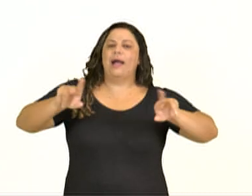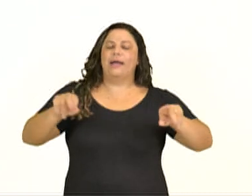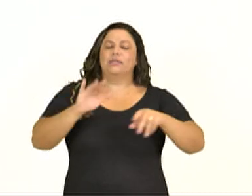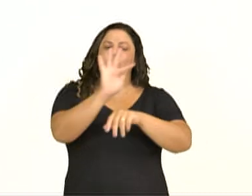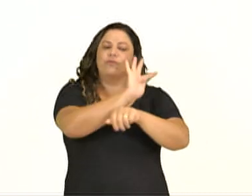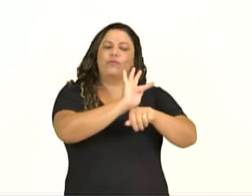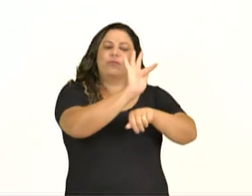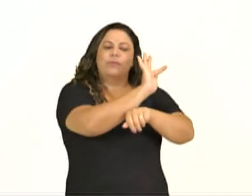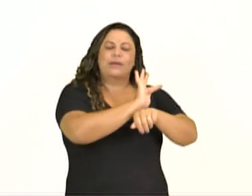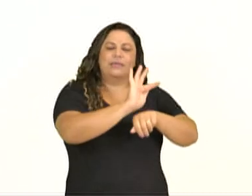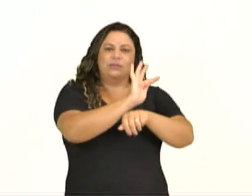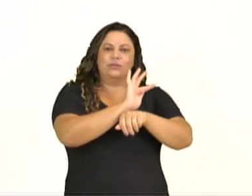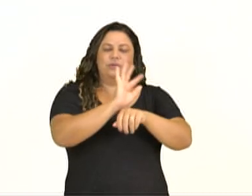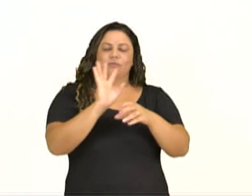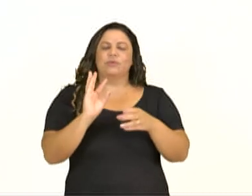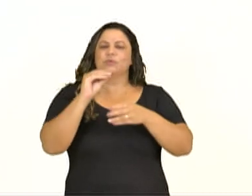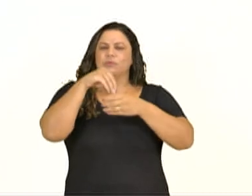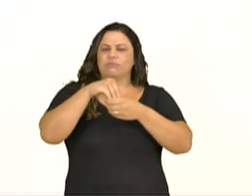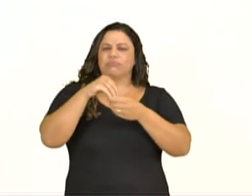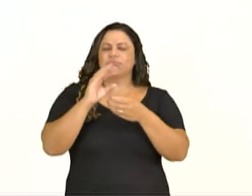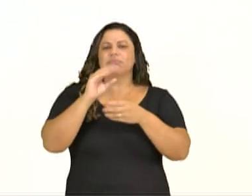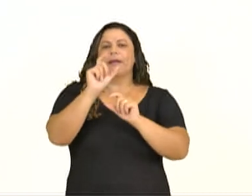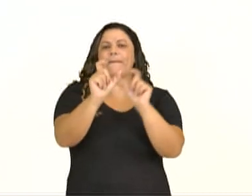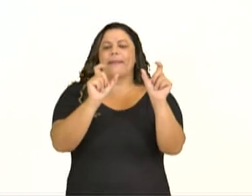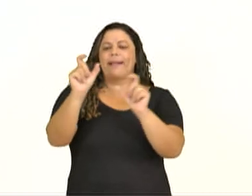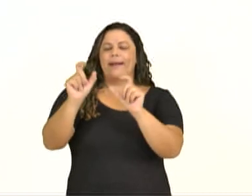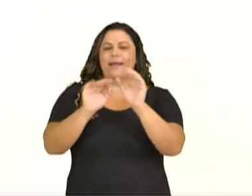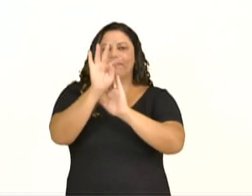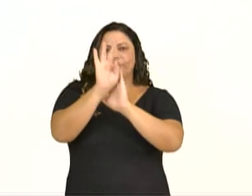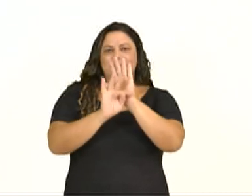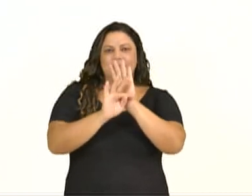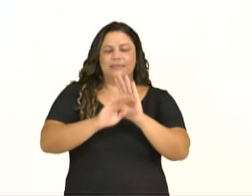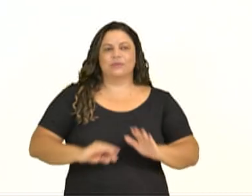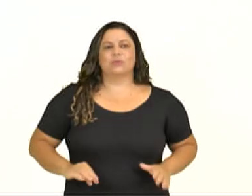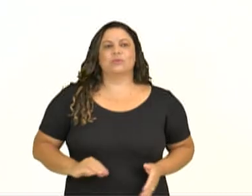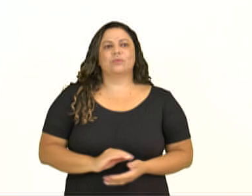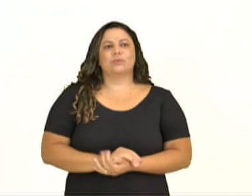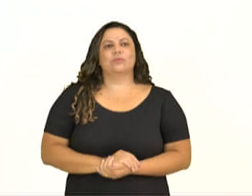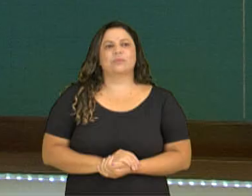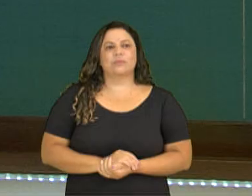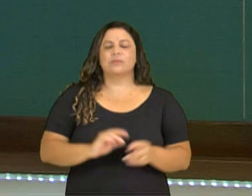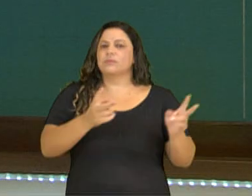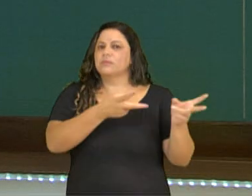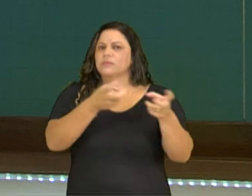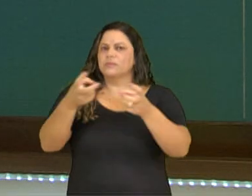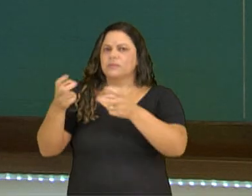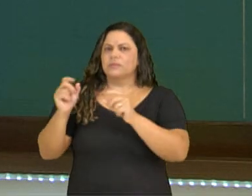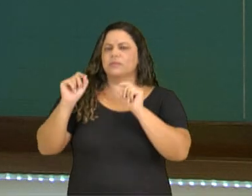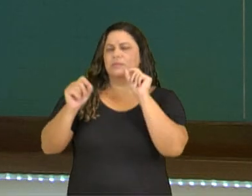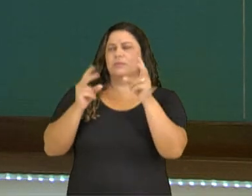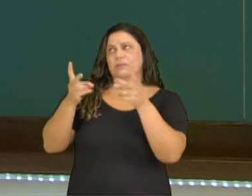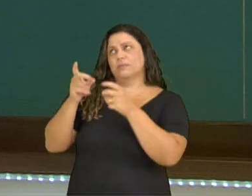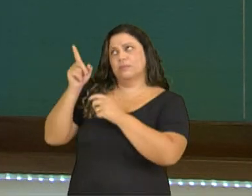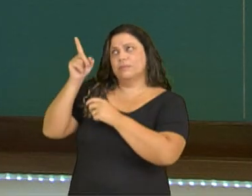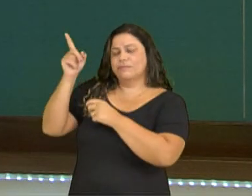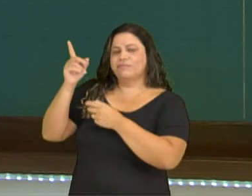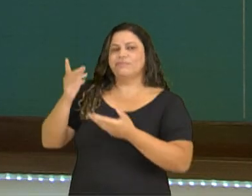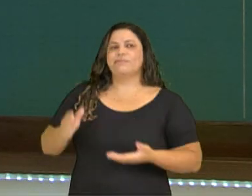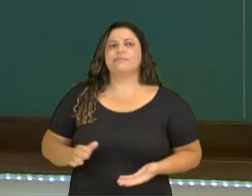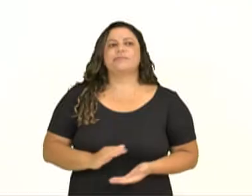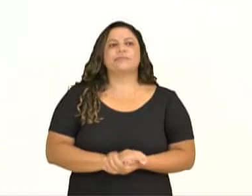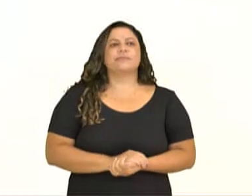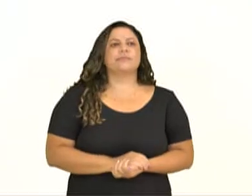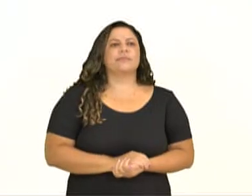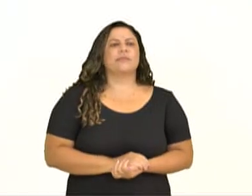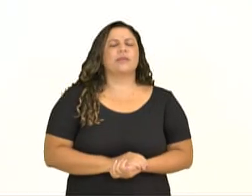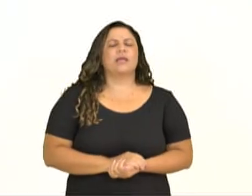de palavras no texto. Vamos começar, galera? Então, observem aqui algumas problematizações. Em algum